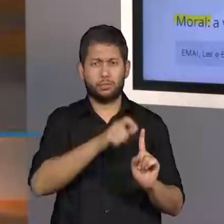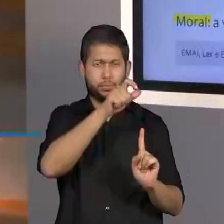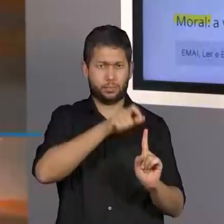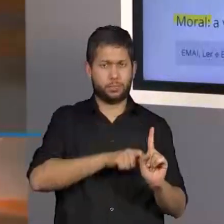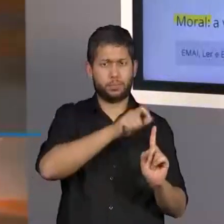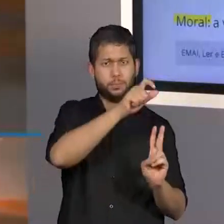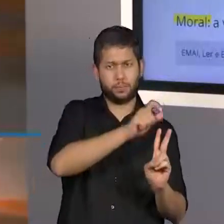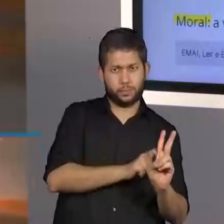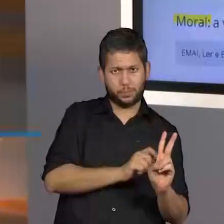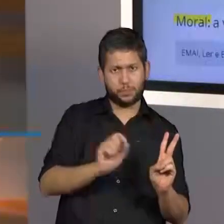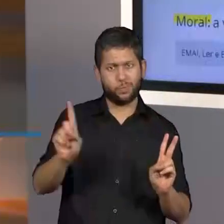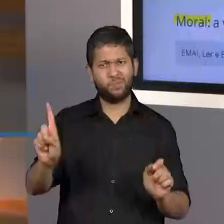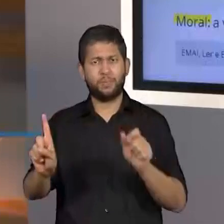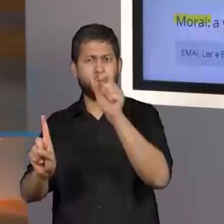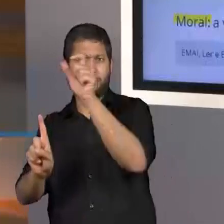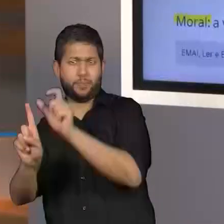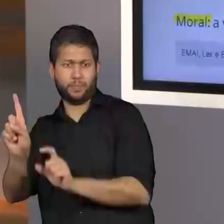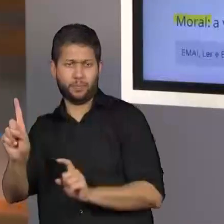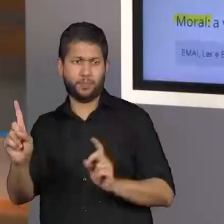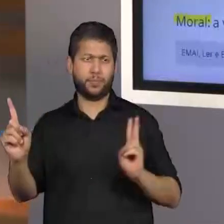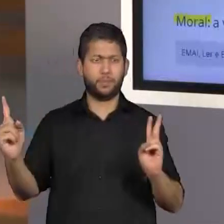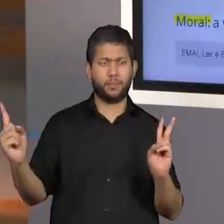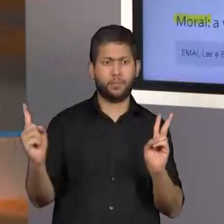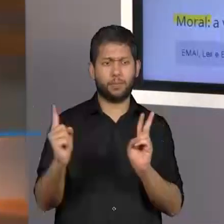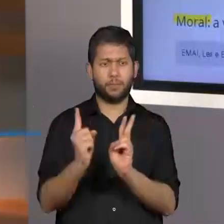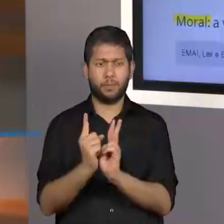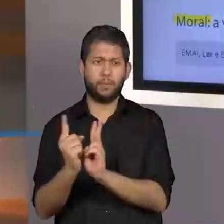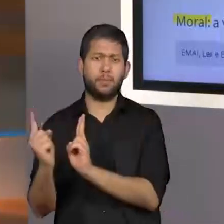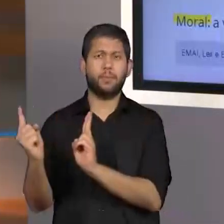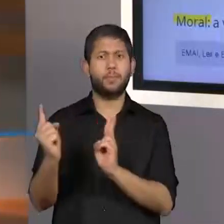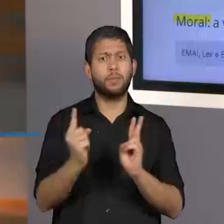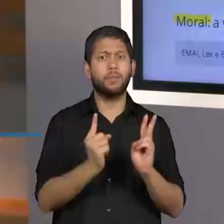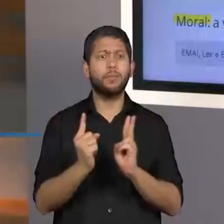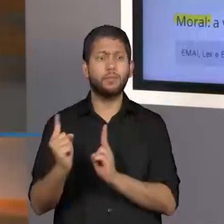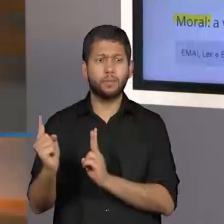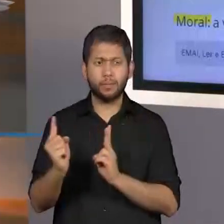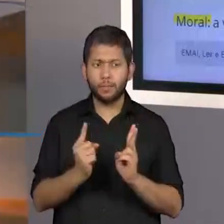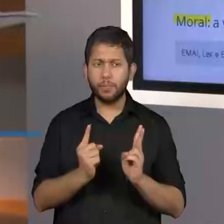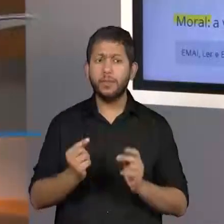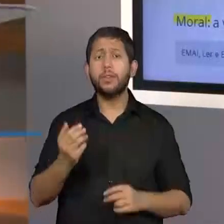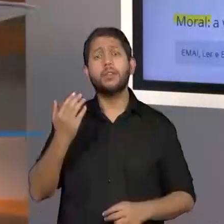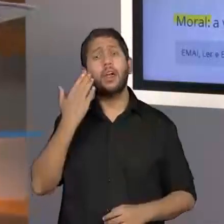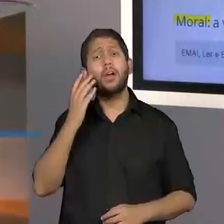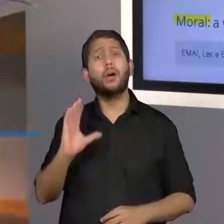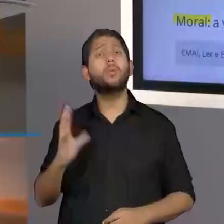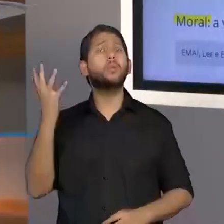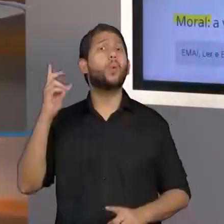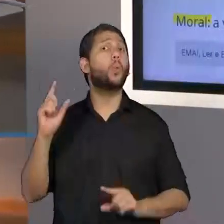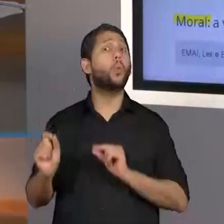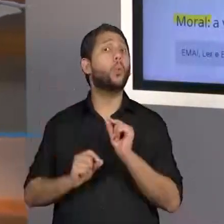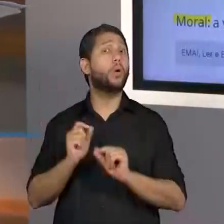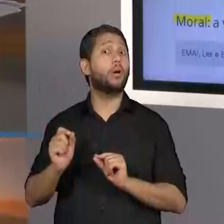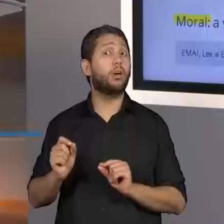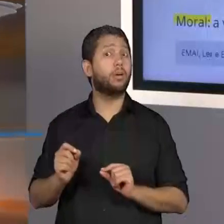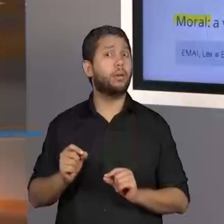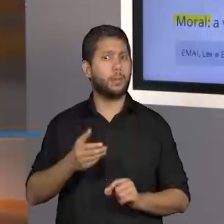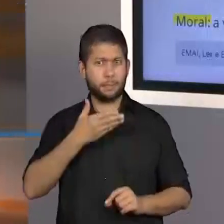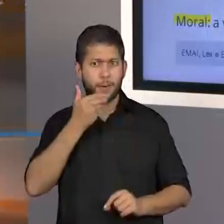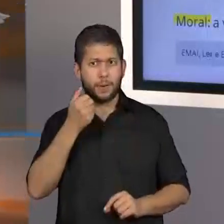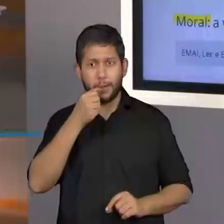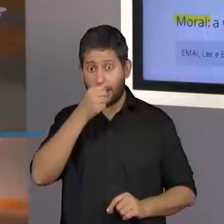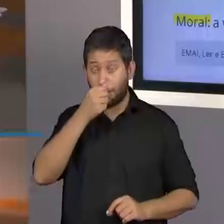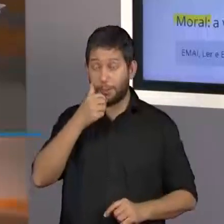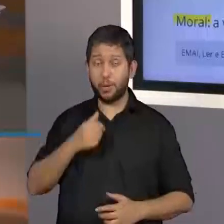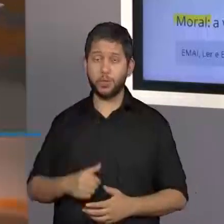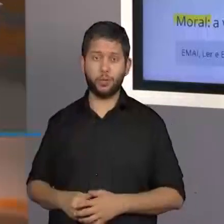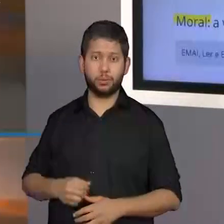esses personagens têm um conflito e tem um desfecho aí que não é o desfecho mais interessante, né? Não é um desfecho